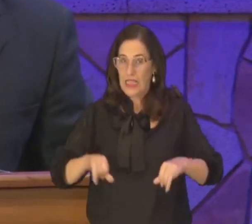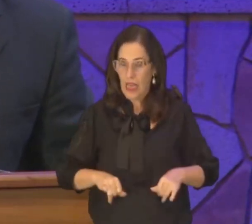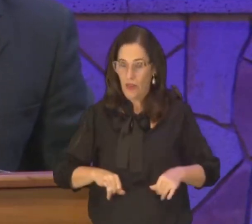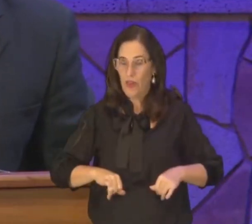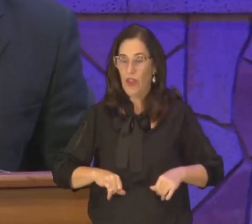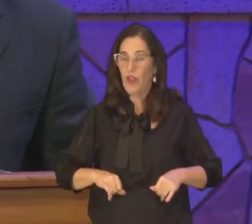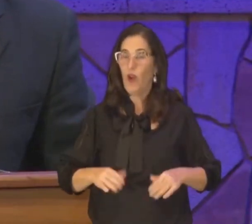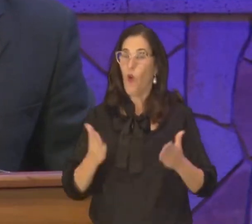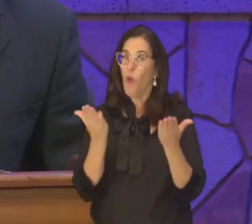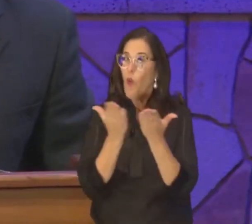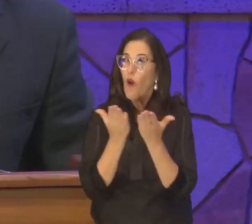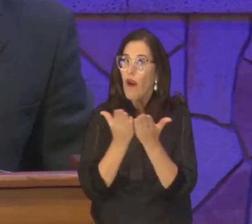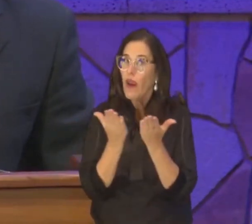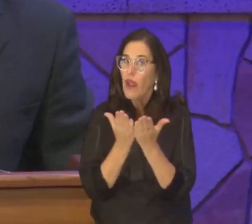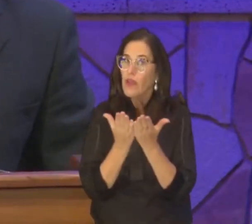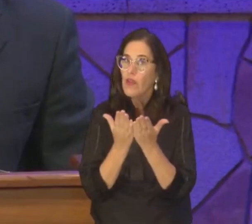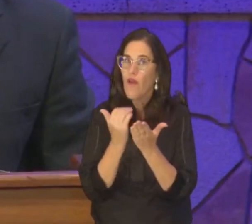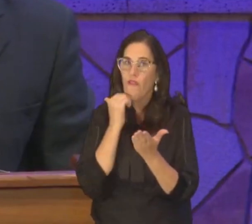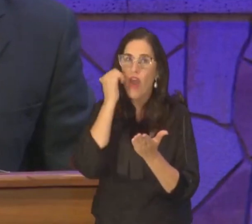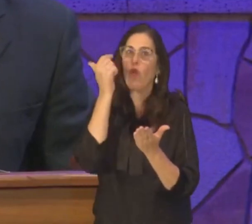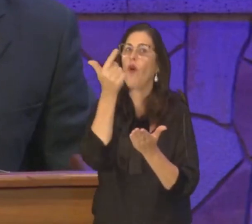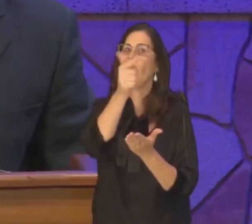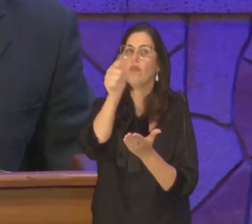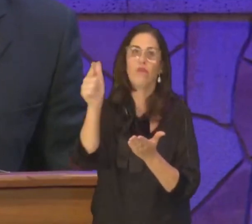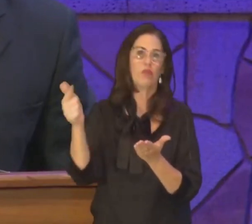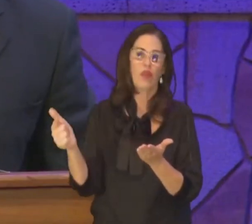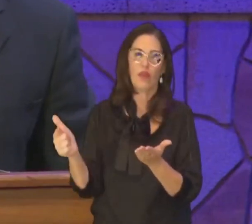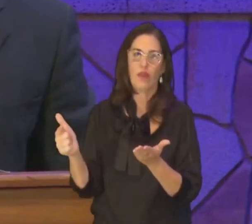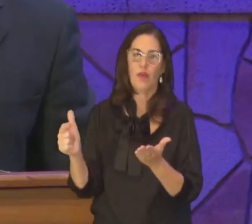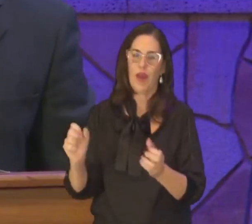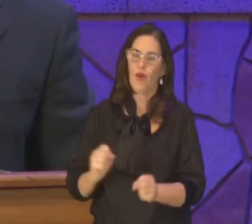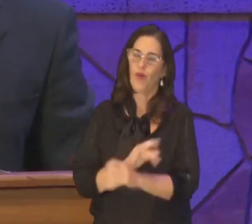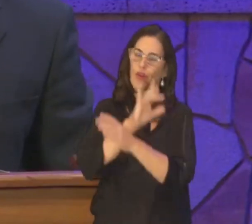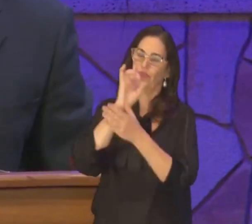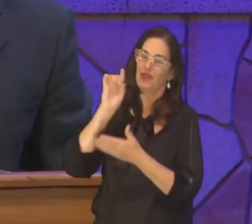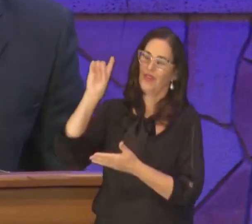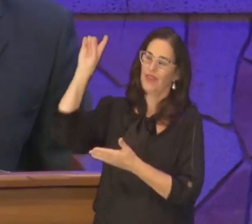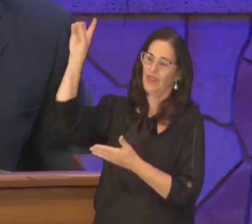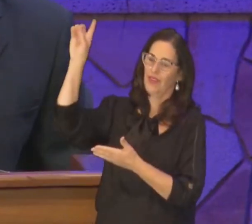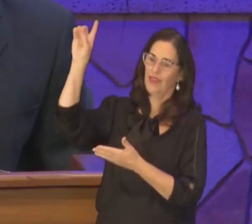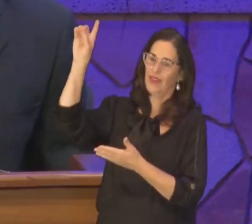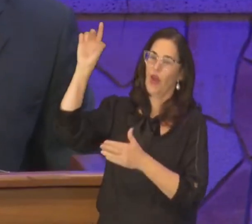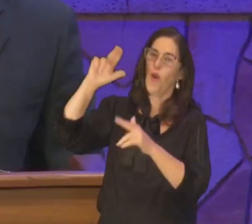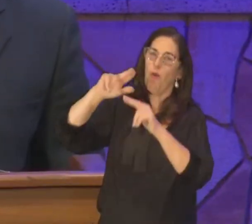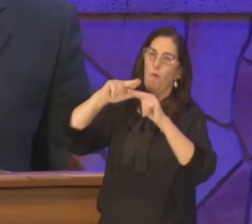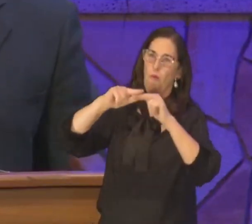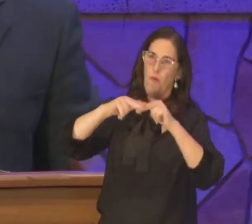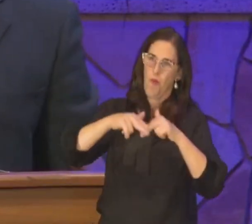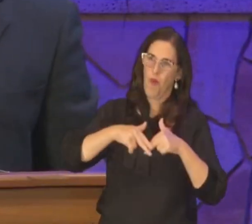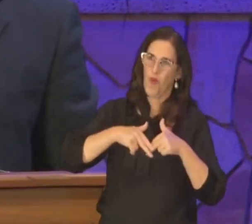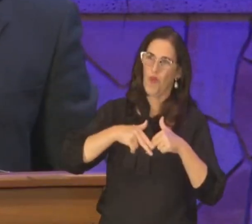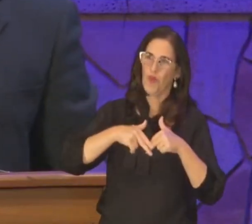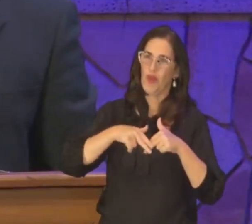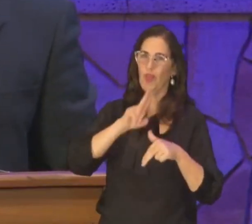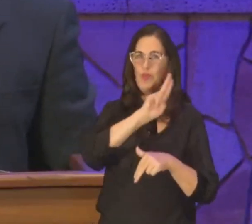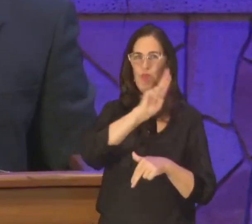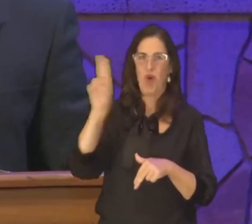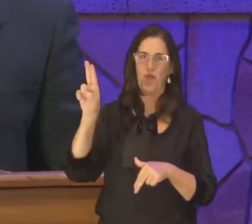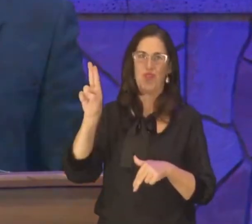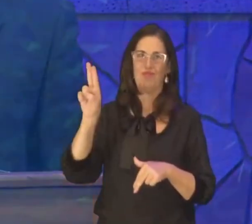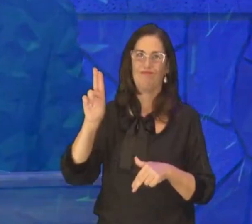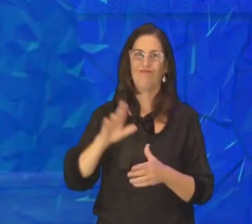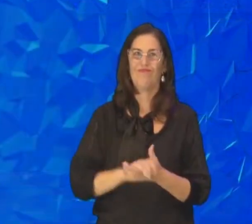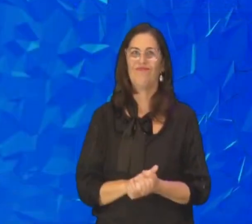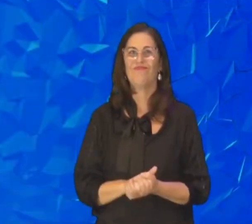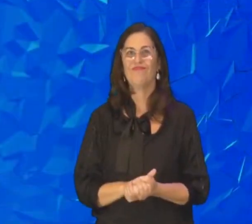cristão, não se envergonhe, mas glorifique a Deus por meio desse nome.